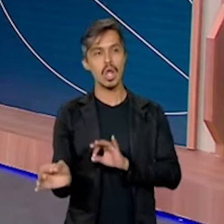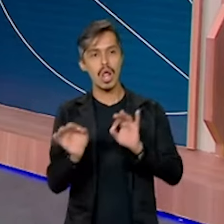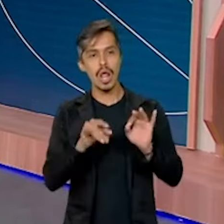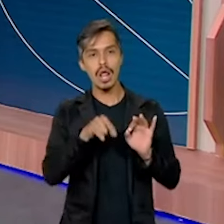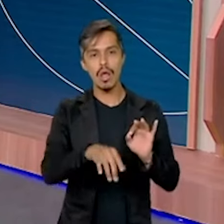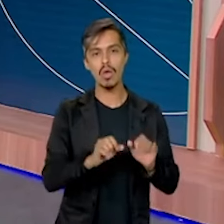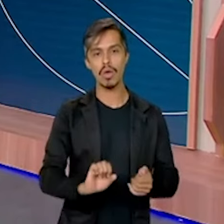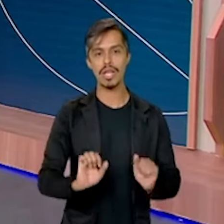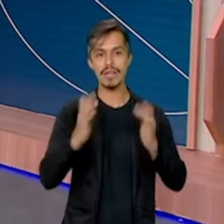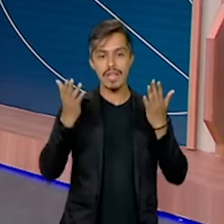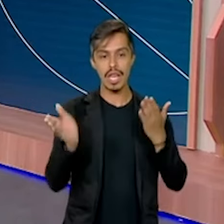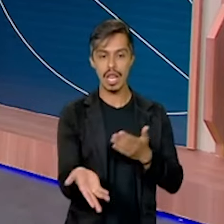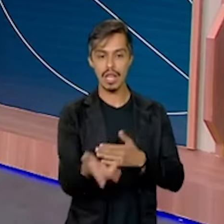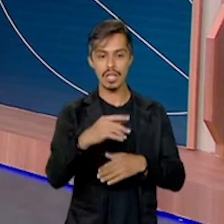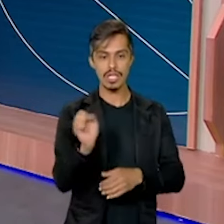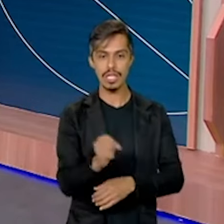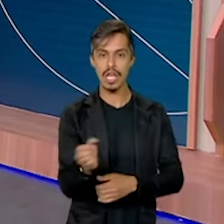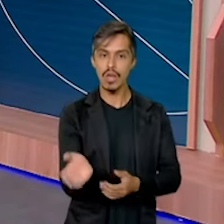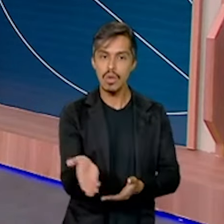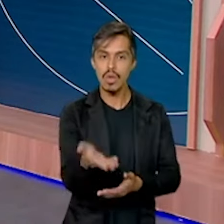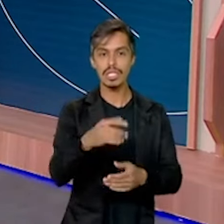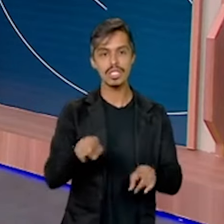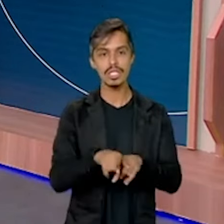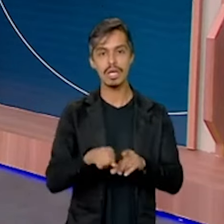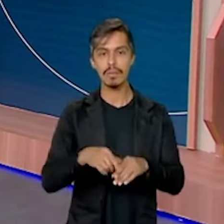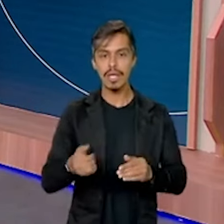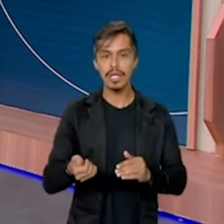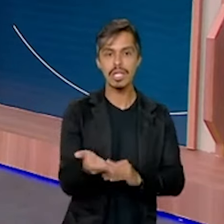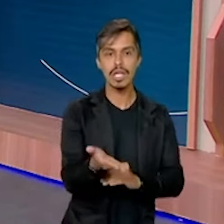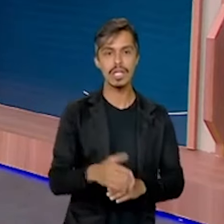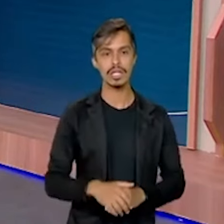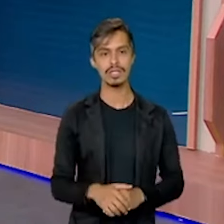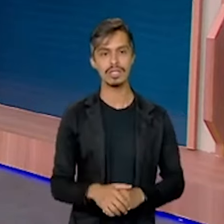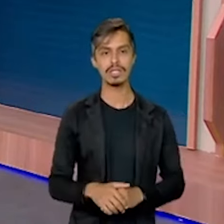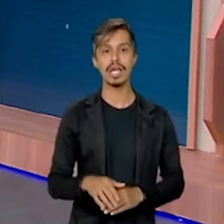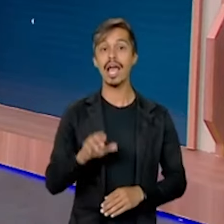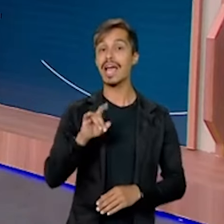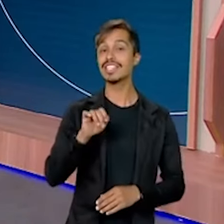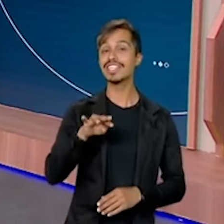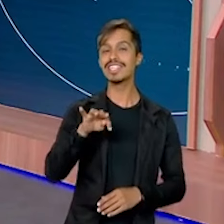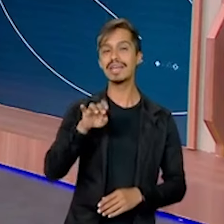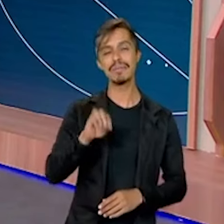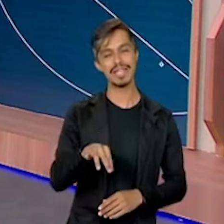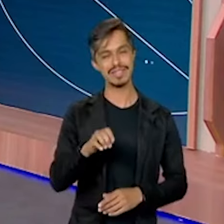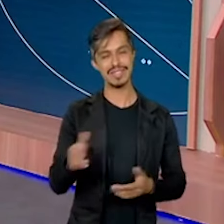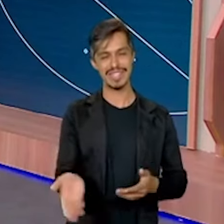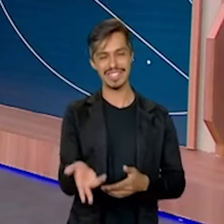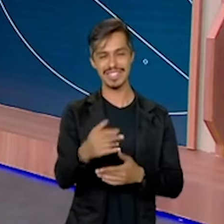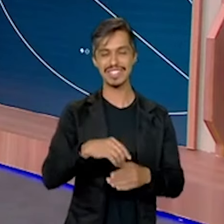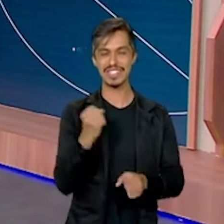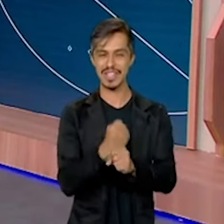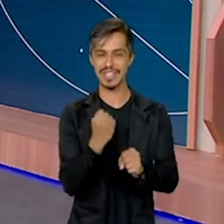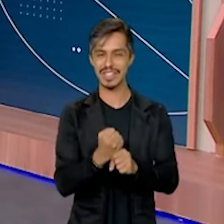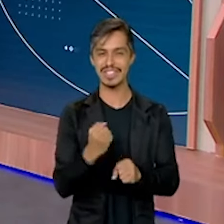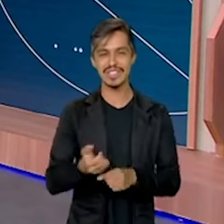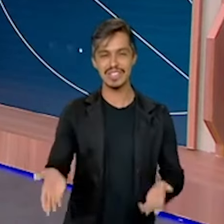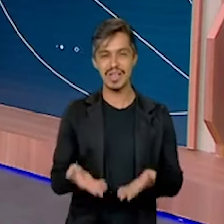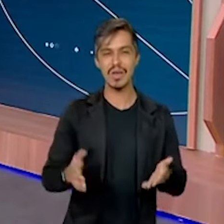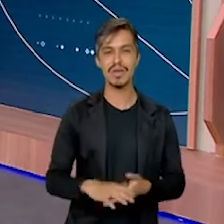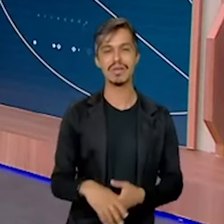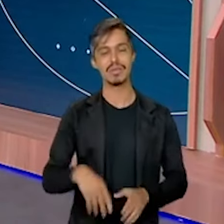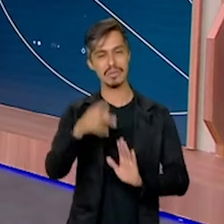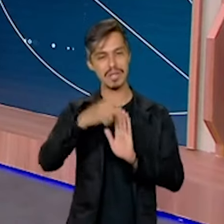das obras e de adiamento do... e de adiantamento, aceleração das obras e adiantamento